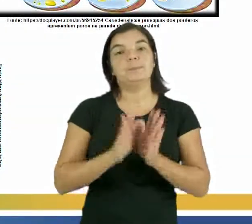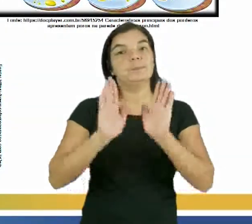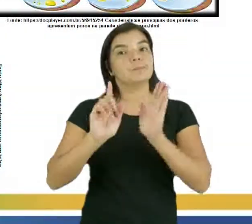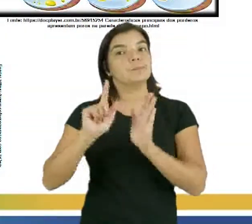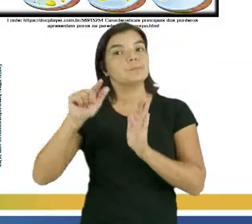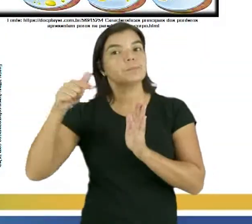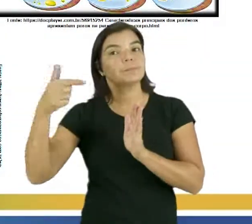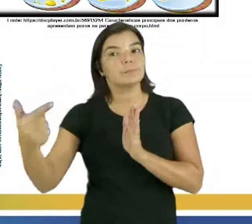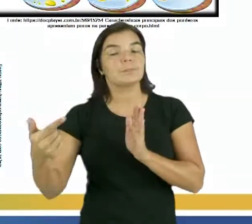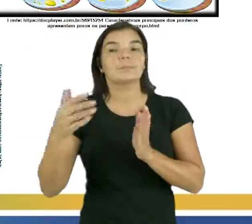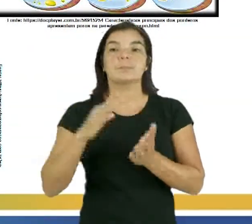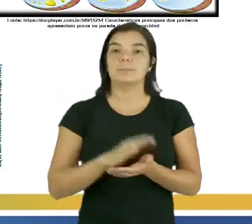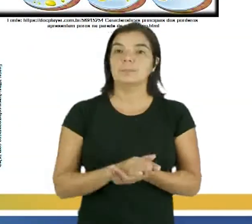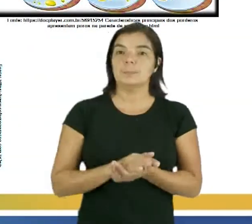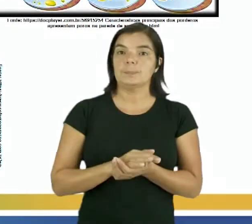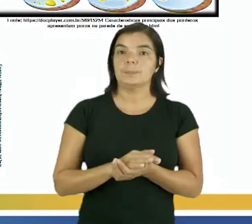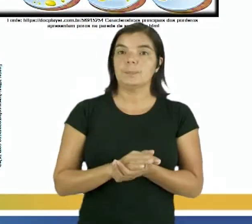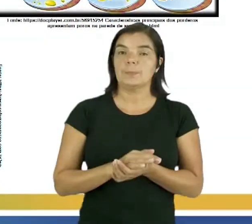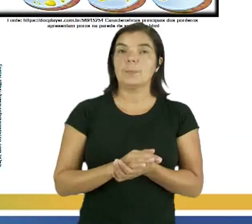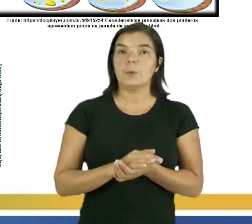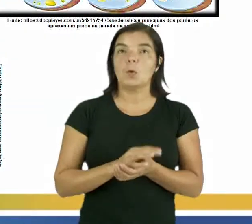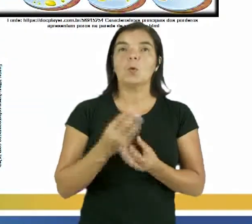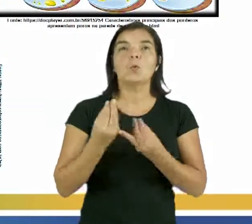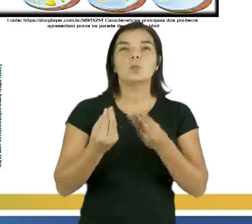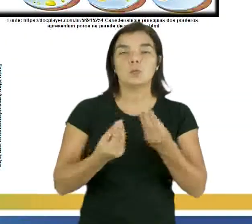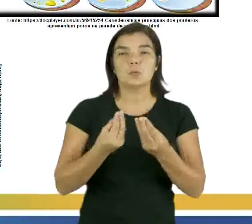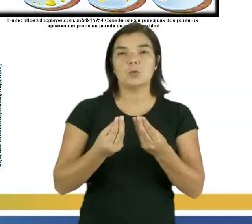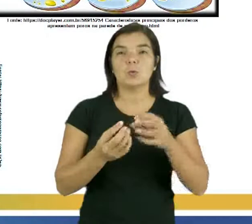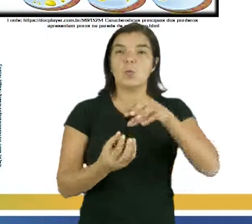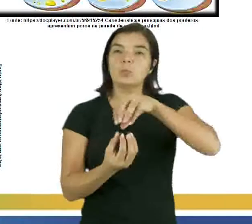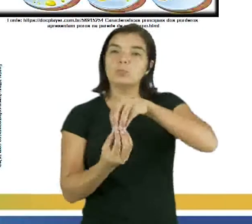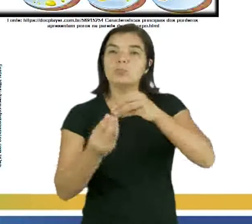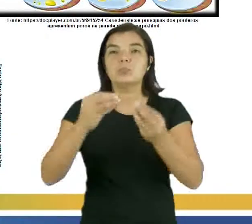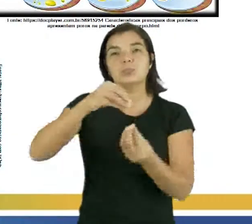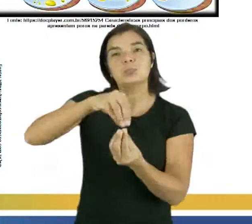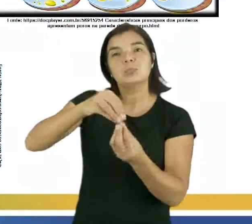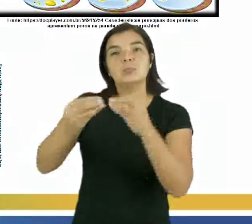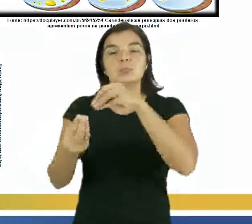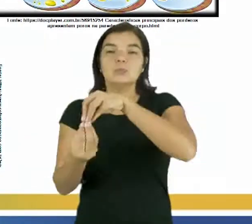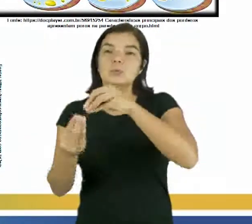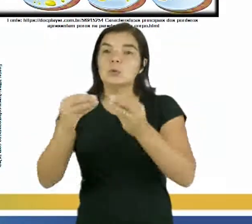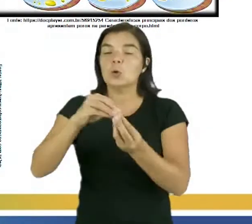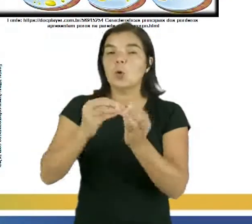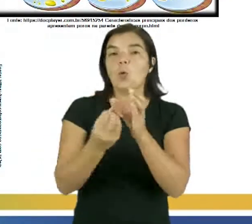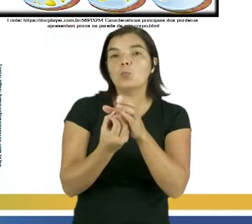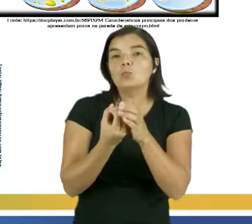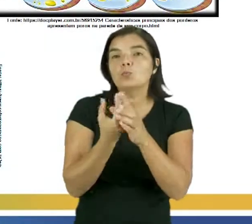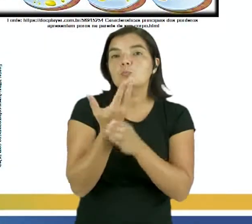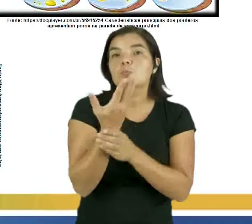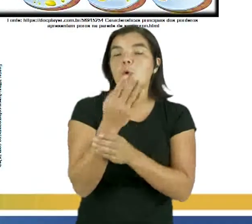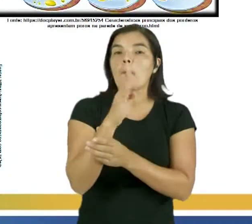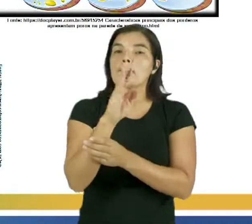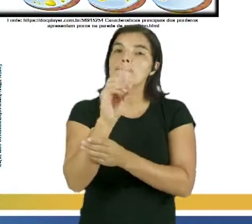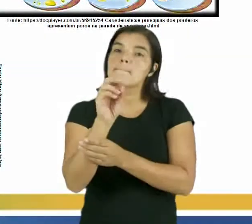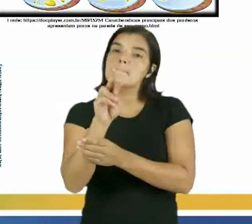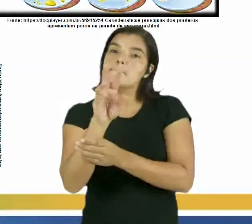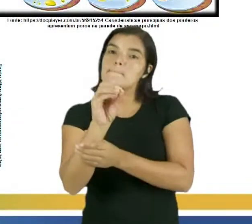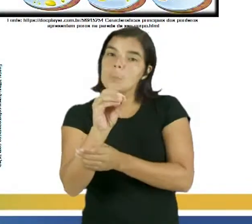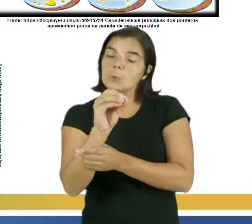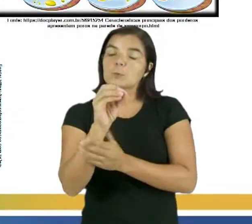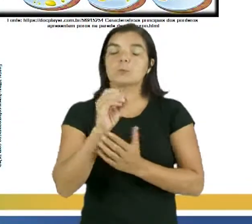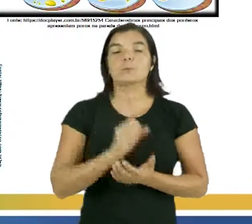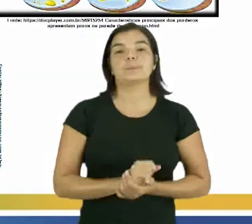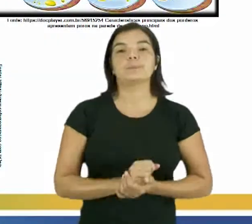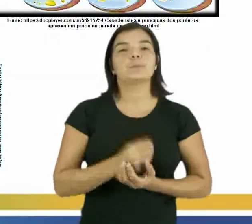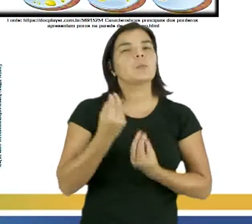no processo de reprodução assexuada, como é que acontece? É pela formação de brotos, é a reprodução assexuada por